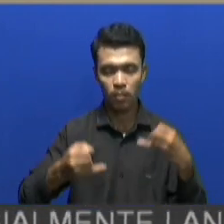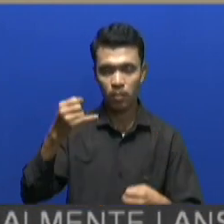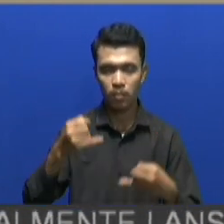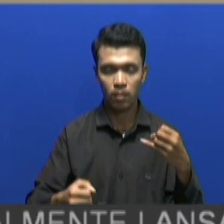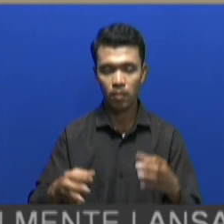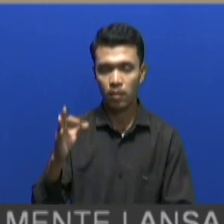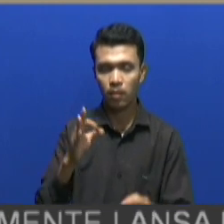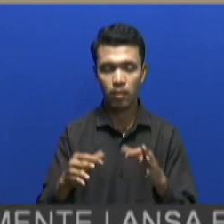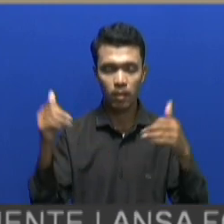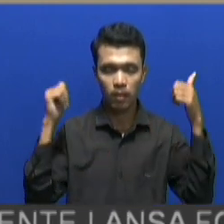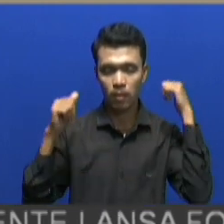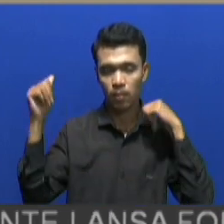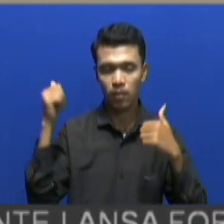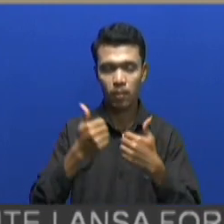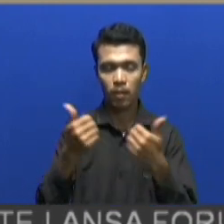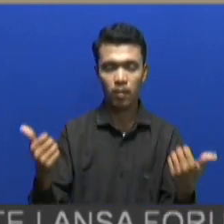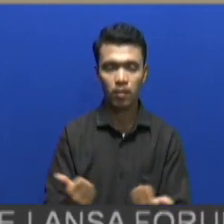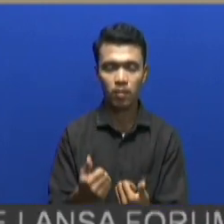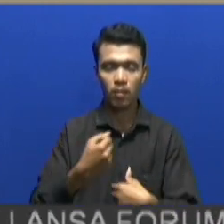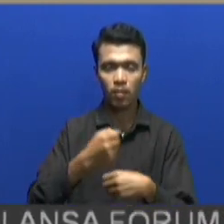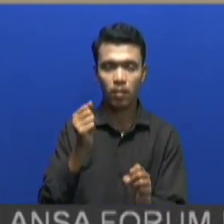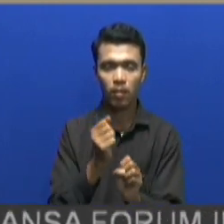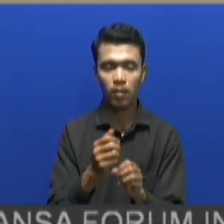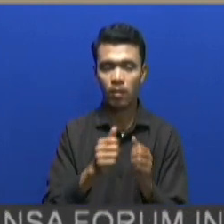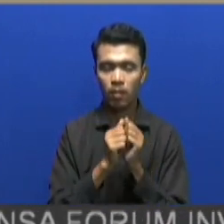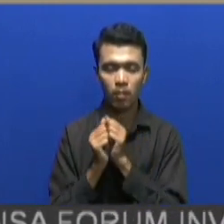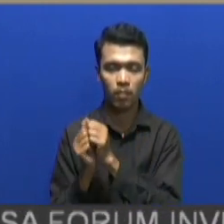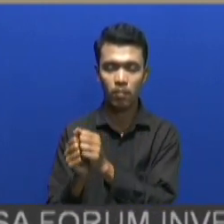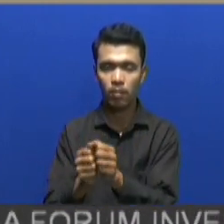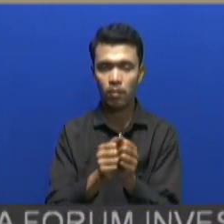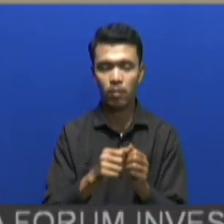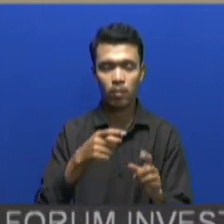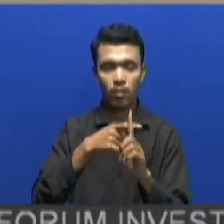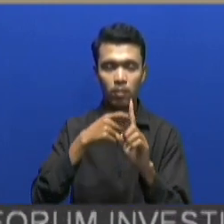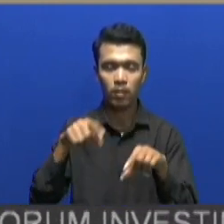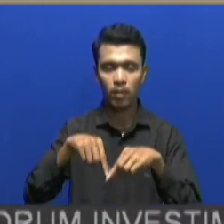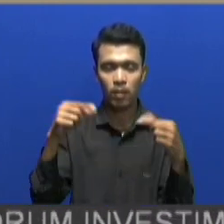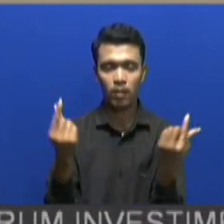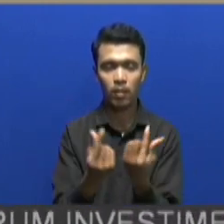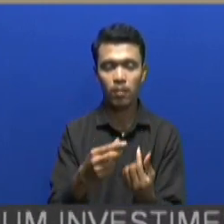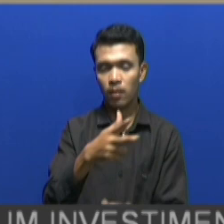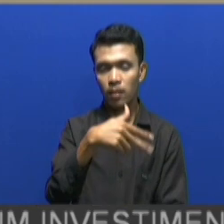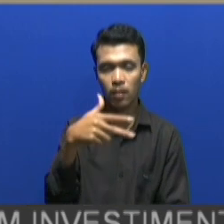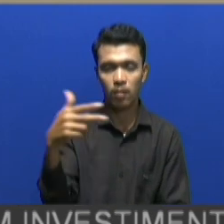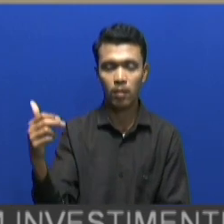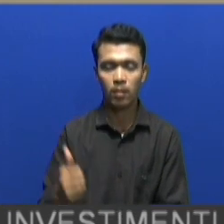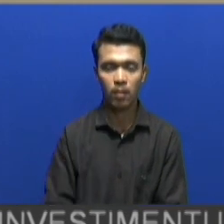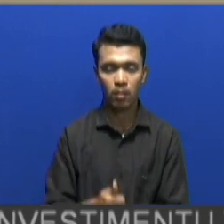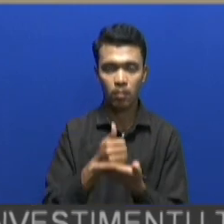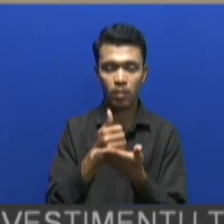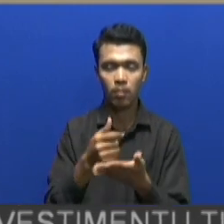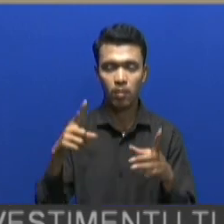atividade ni bem a associação halu ni mak kolabora hela hamut ko Indonesian Aid expert siro si Indonesian Aid atu fo asistensya ba